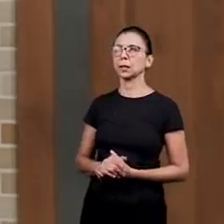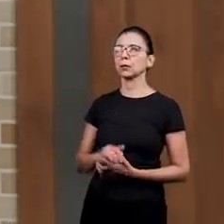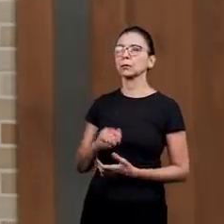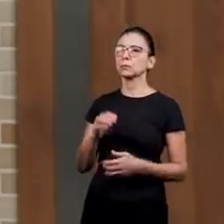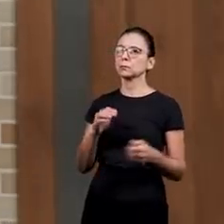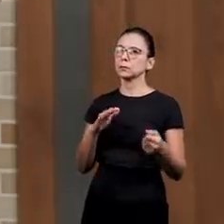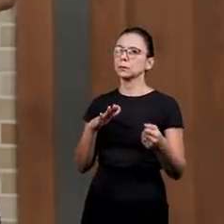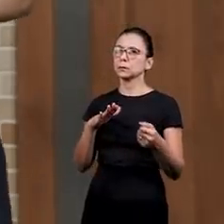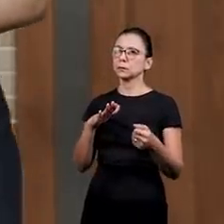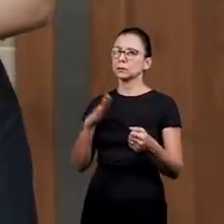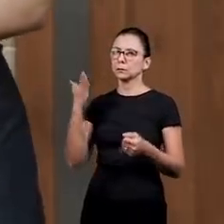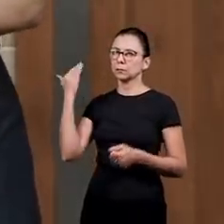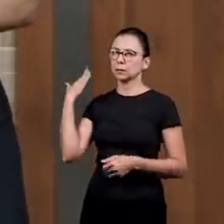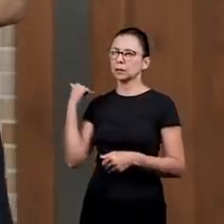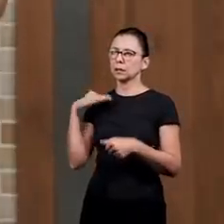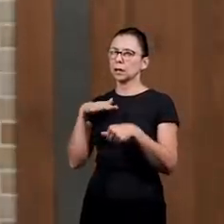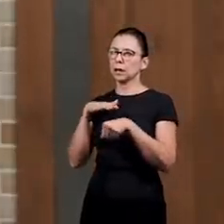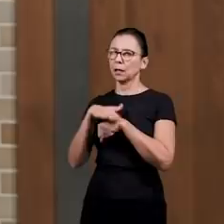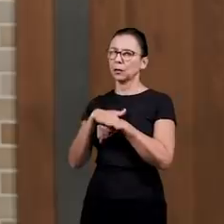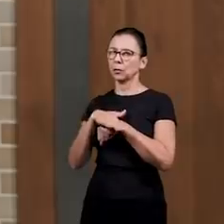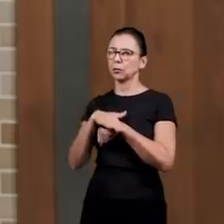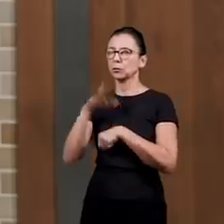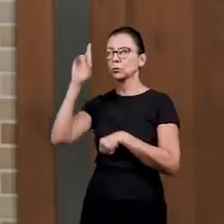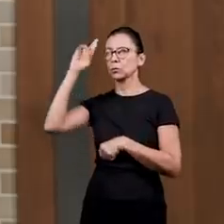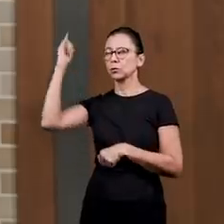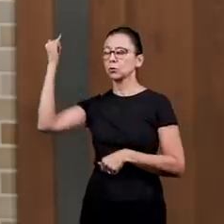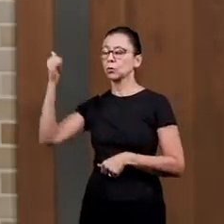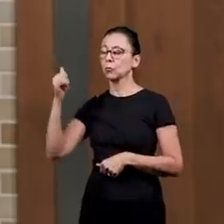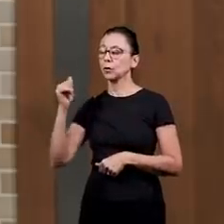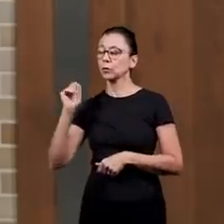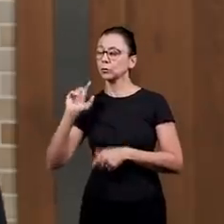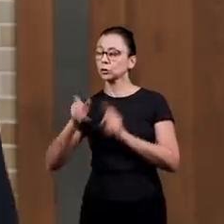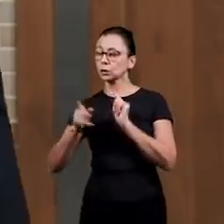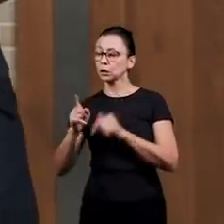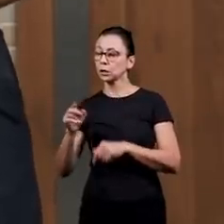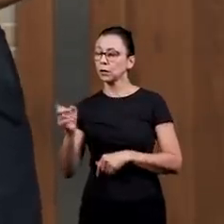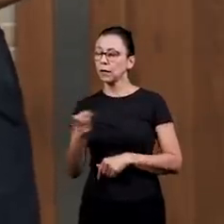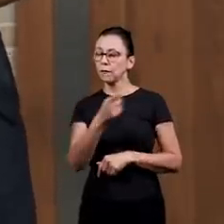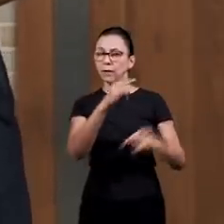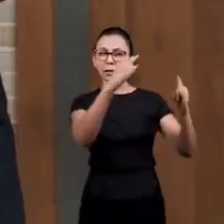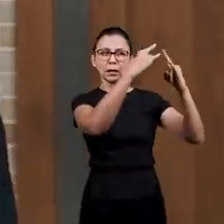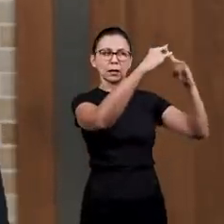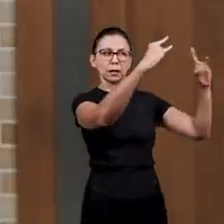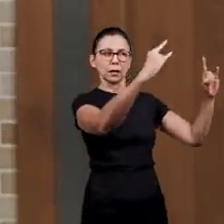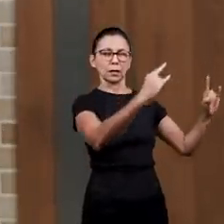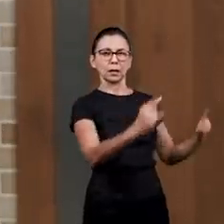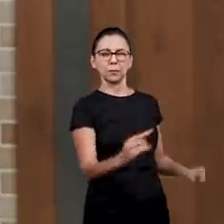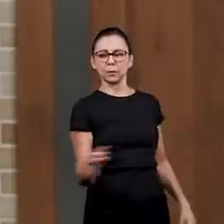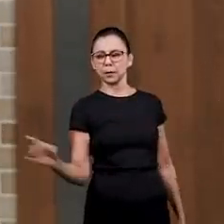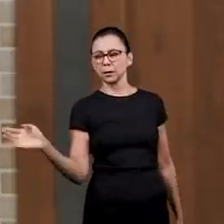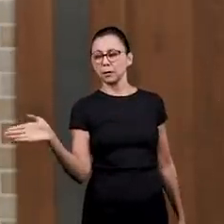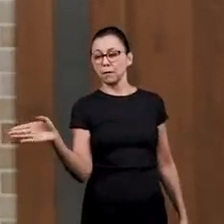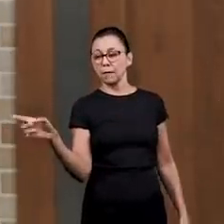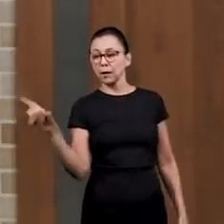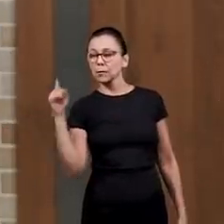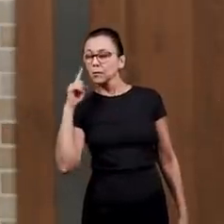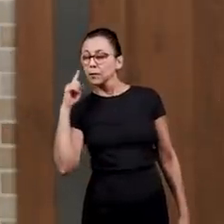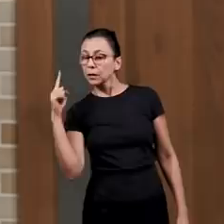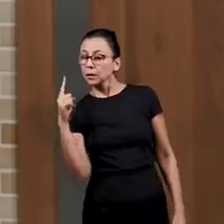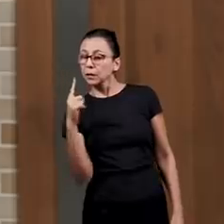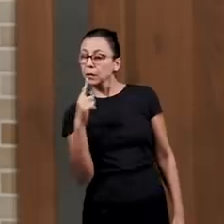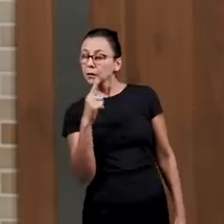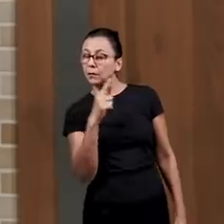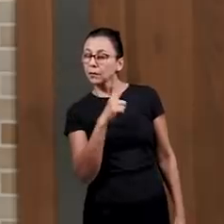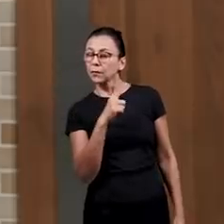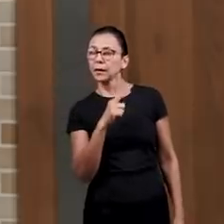para Gideão ir até o acampamento dos midianitas, porque lá ele iria ouvir algo muito importante.